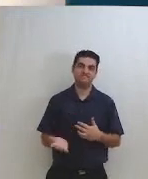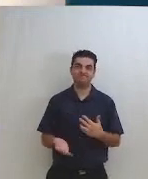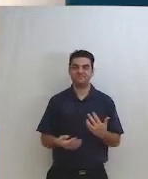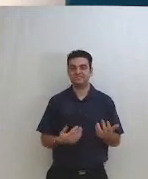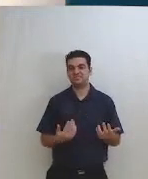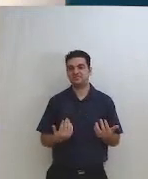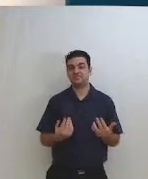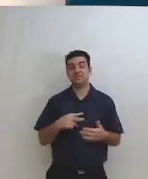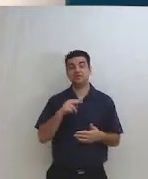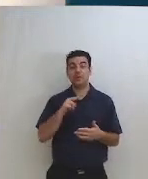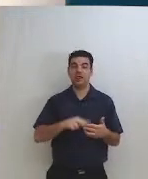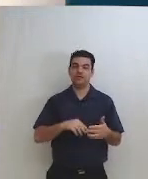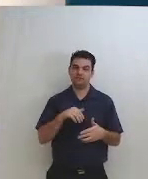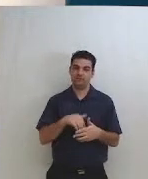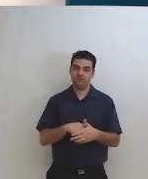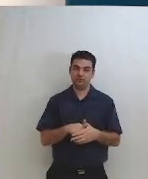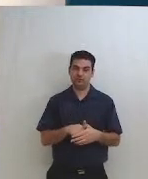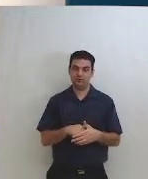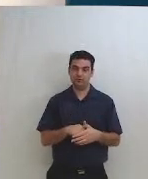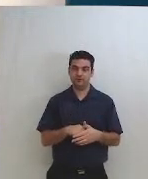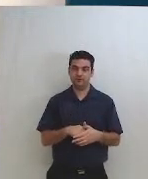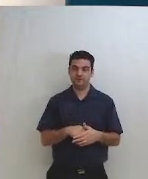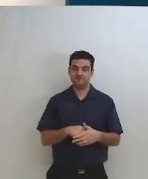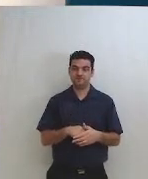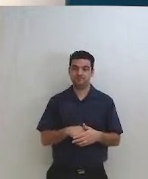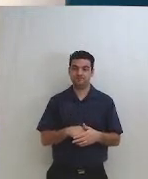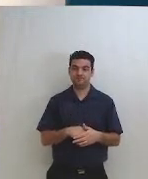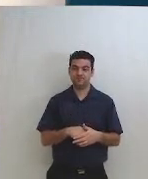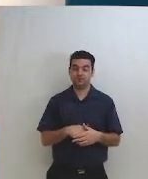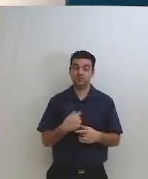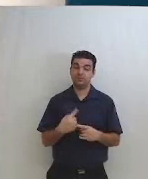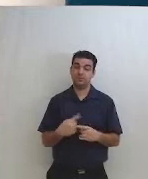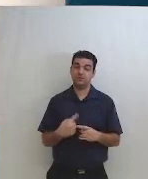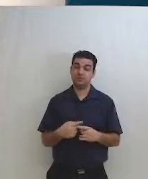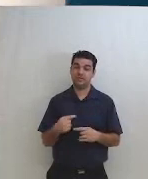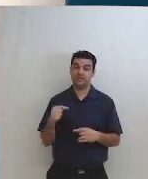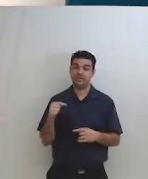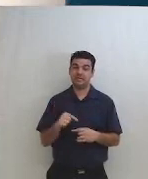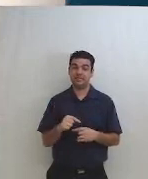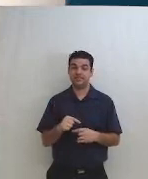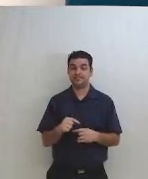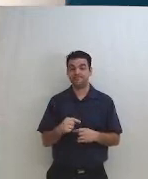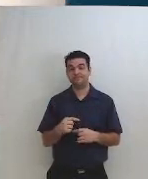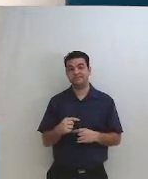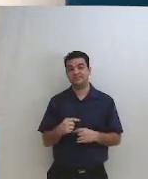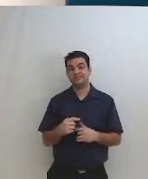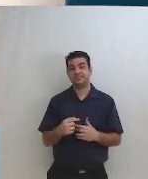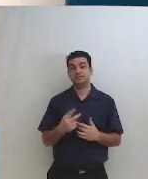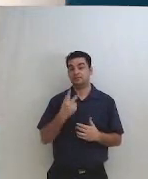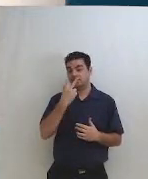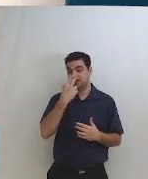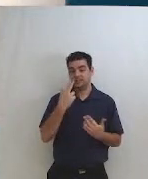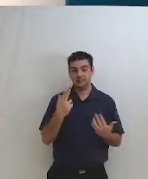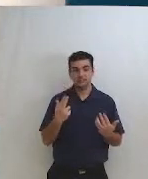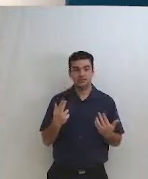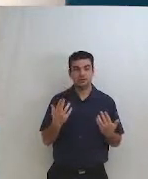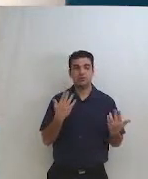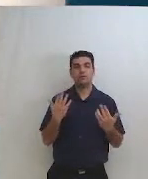voto, é um daqueles casos que envolve a extensão